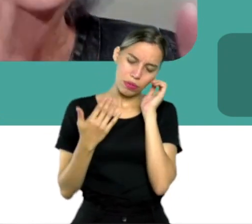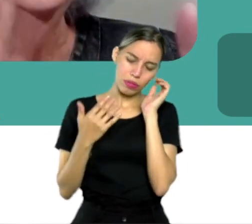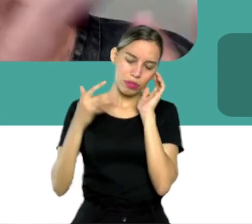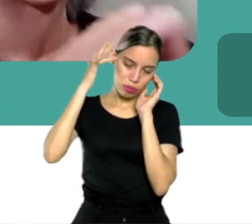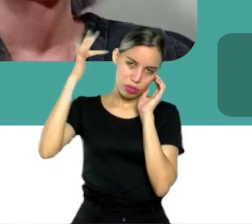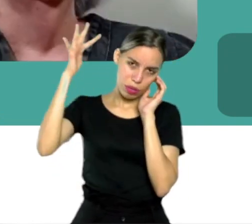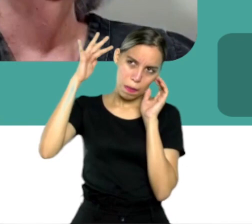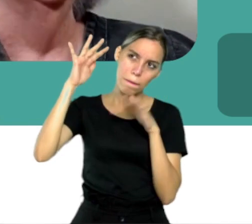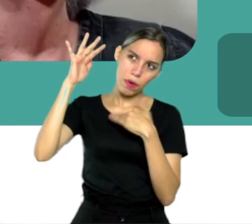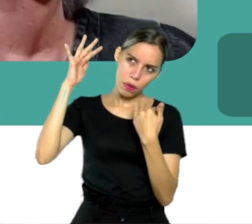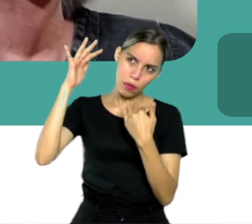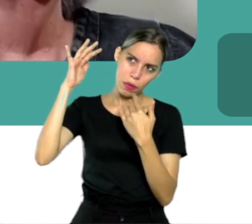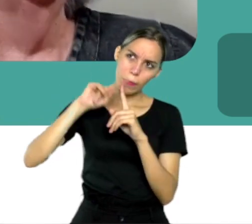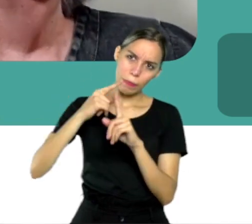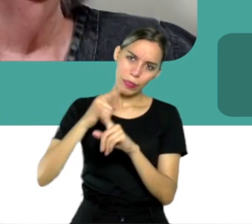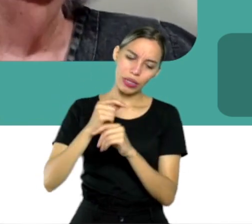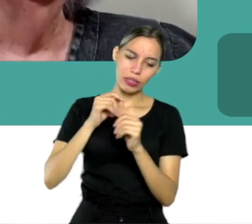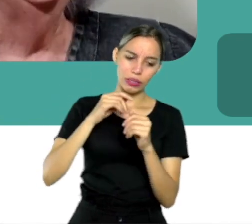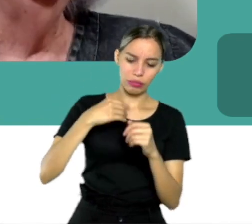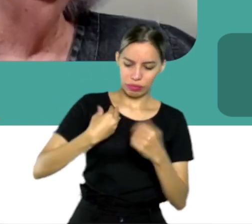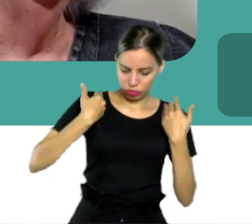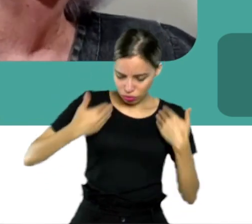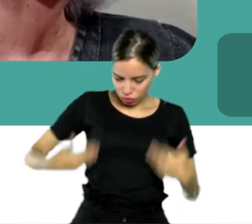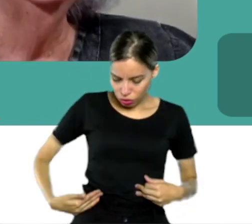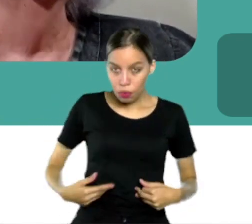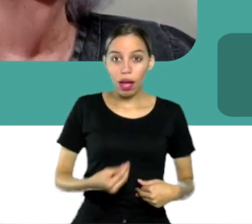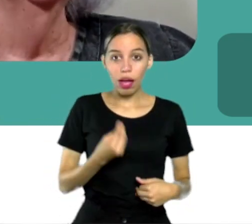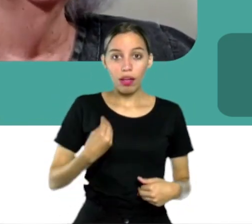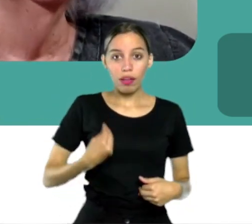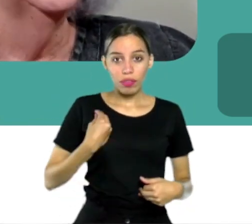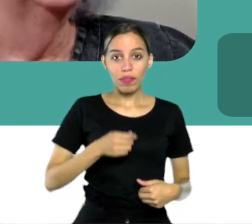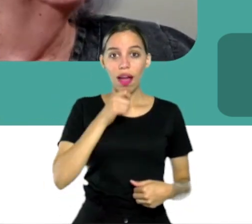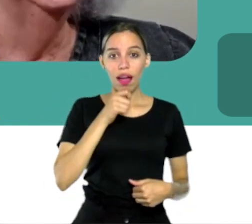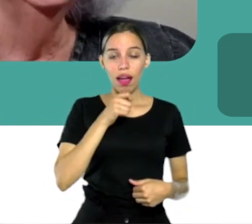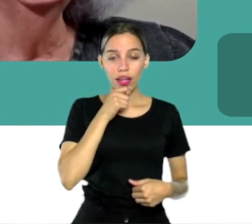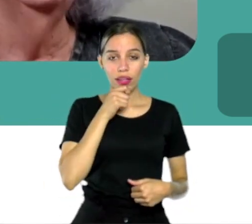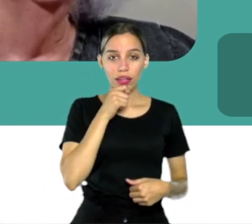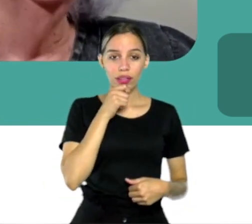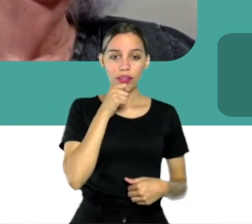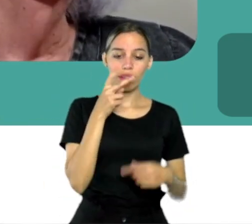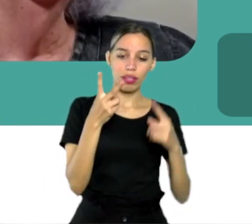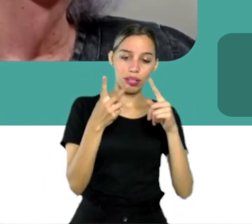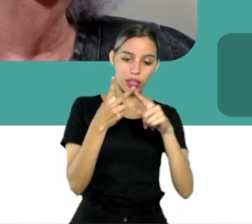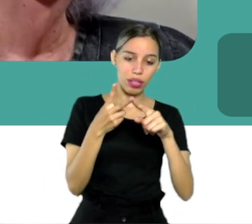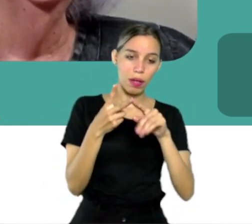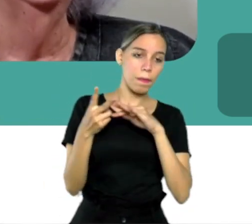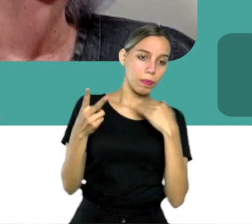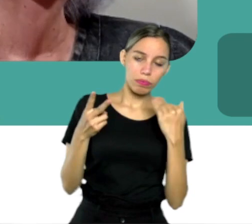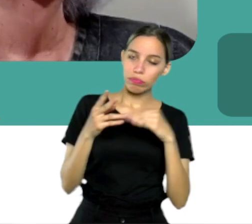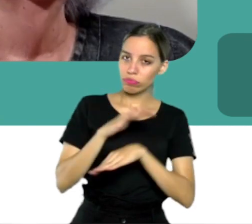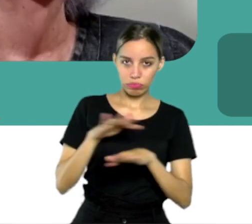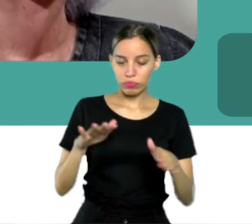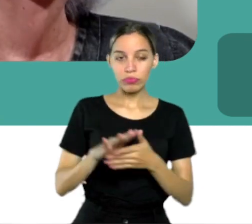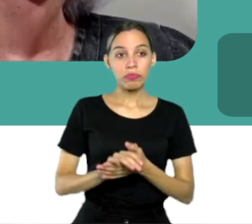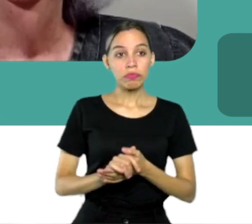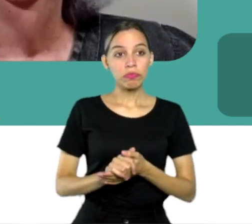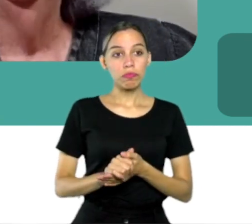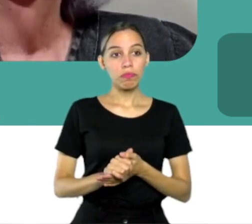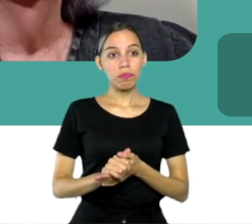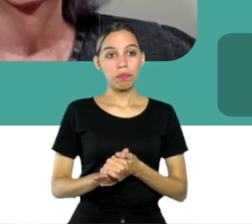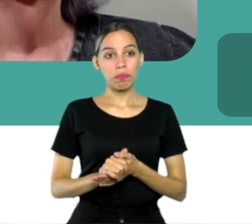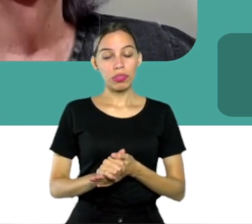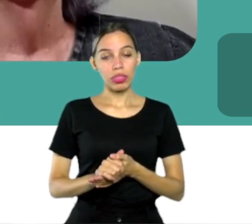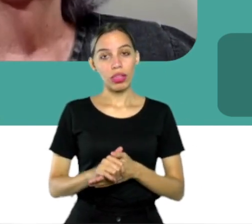um negócio assim impressionante para mim. E me inspira muito, me dá muito material para escrita, né?